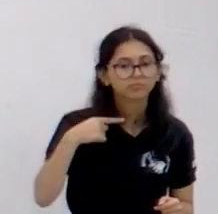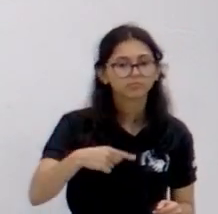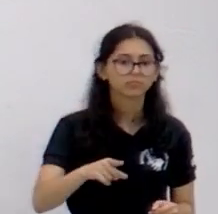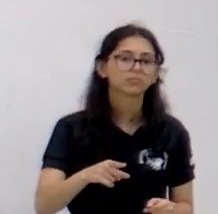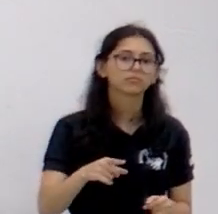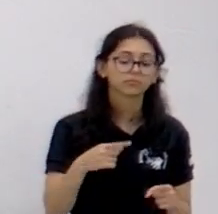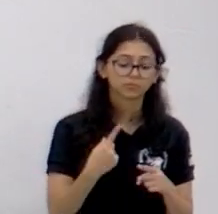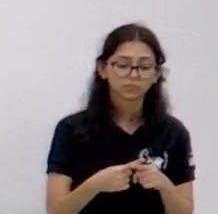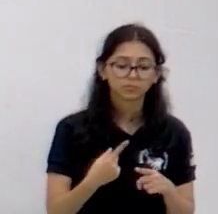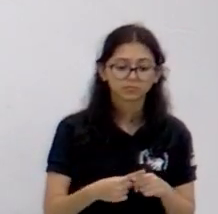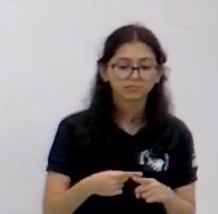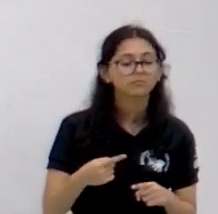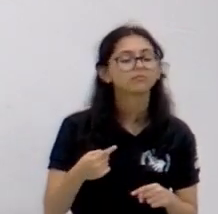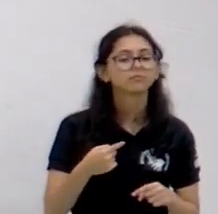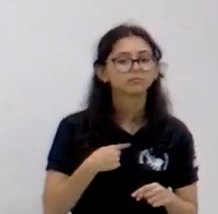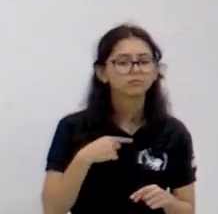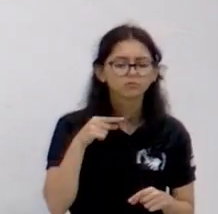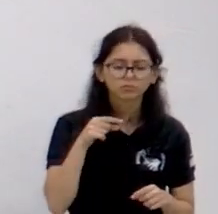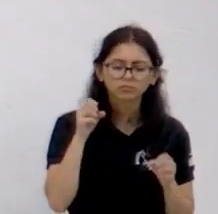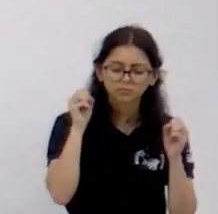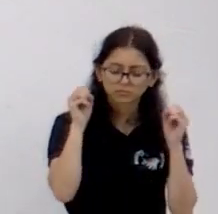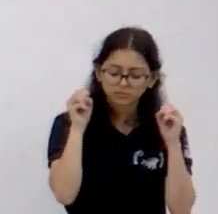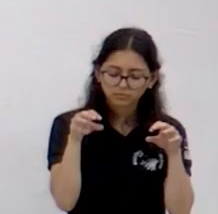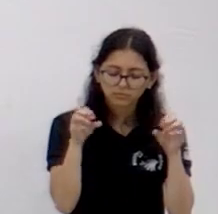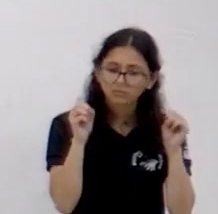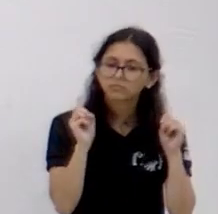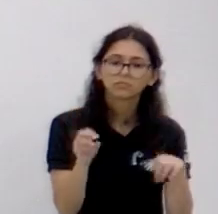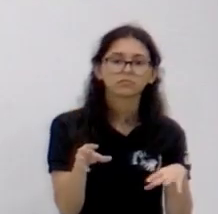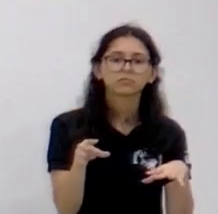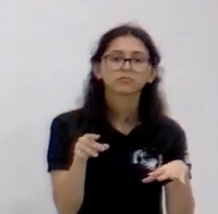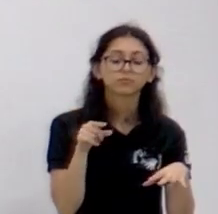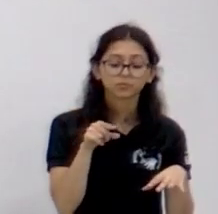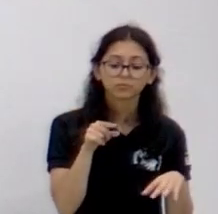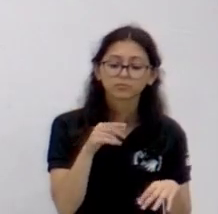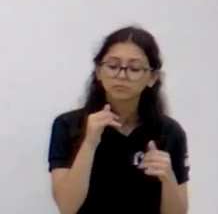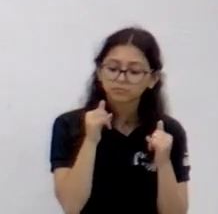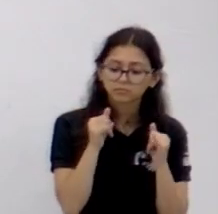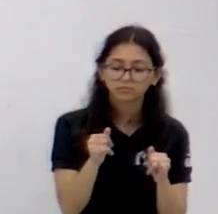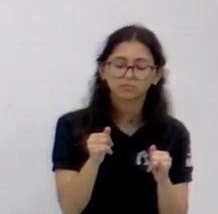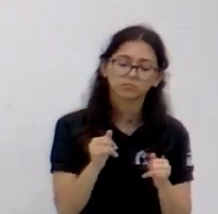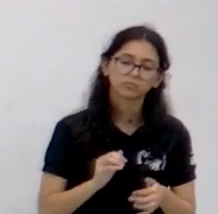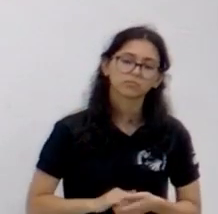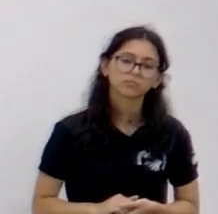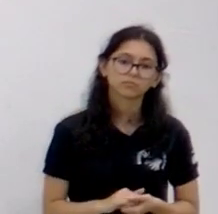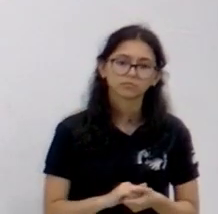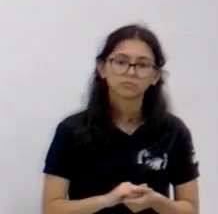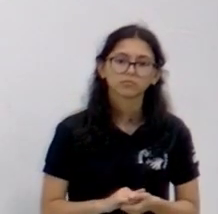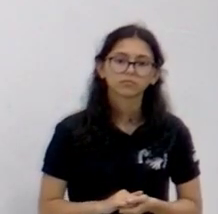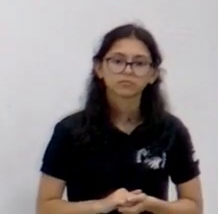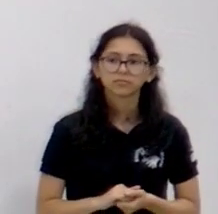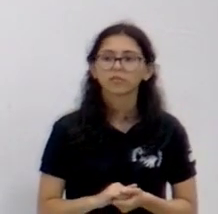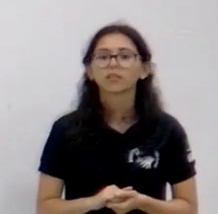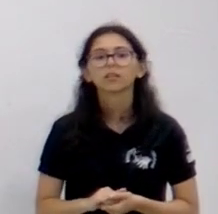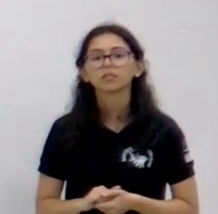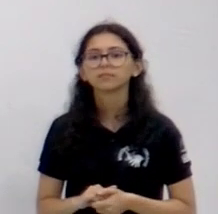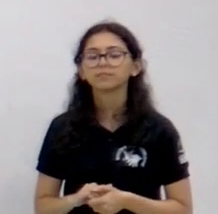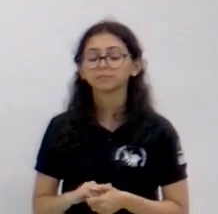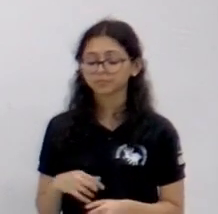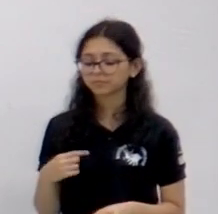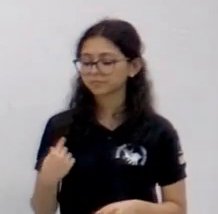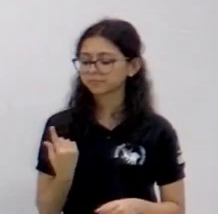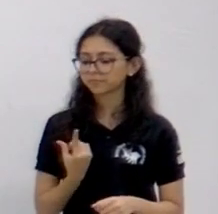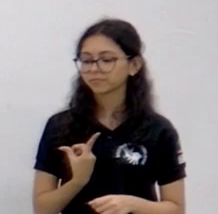a tua boca, e eu te ensinarei o que has de falar. As nossas limitações não